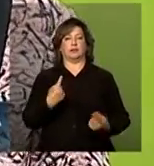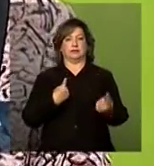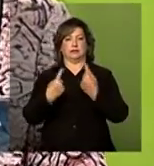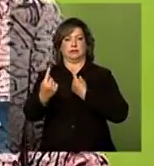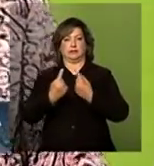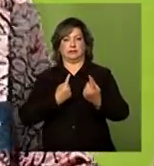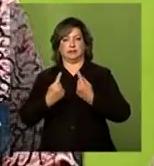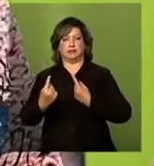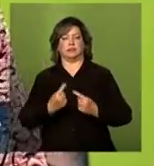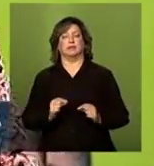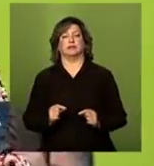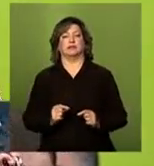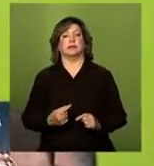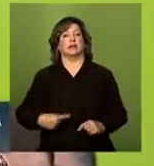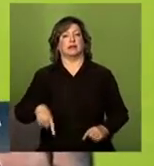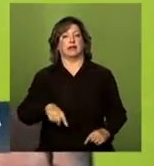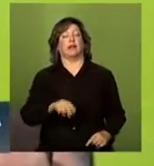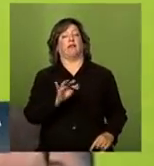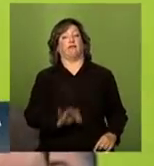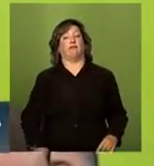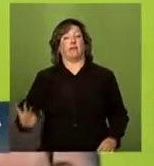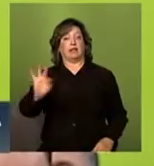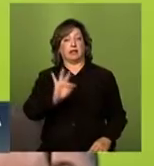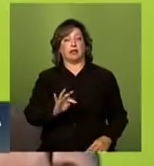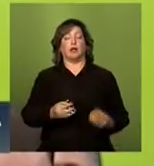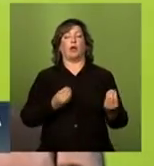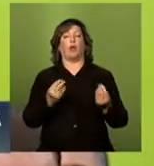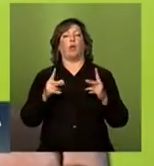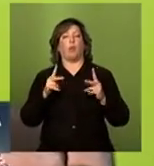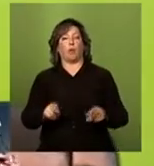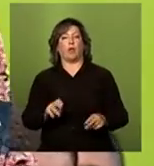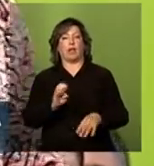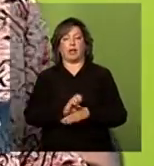estradas tanto as federais como as estaduais